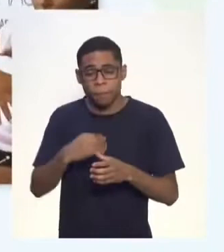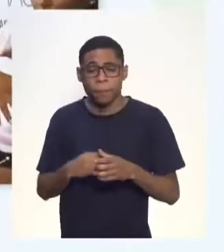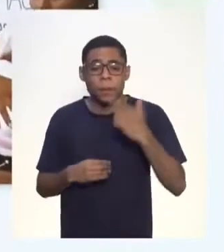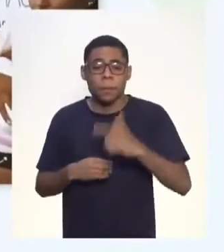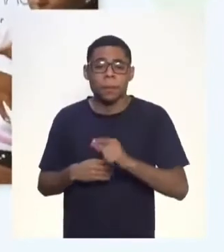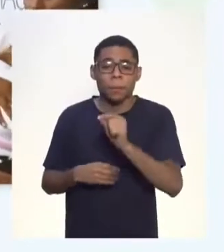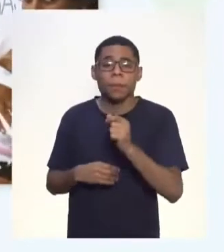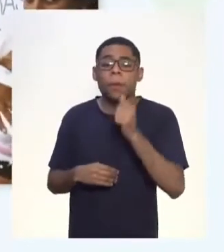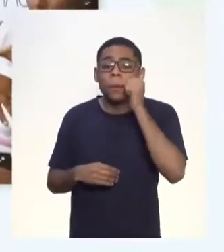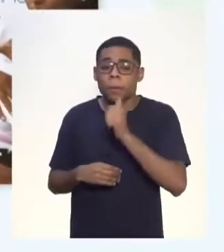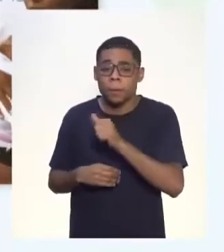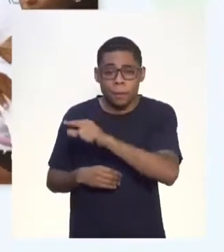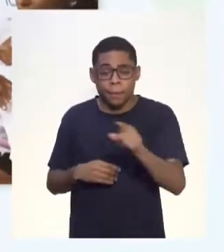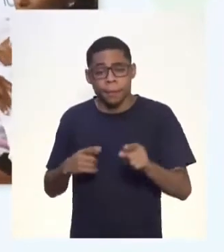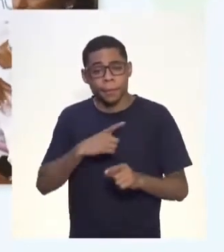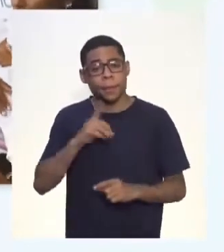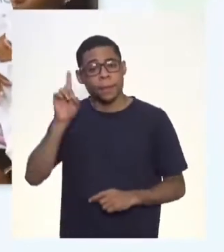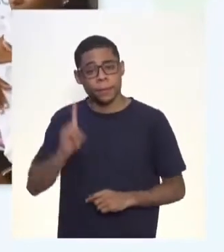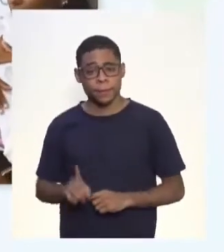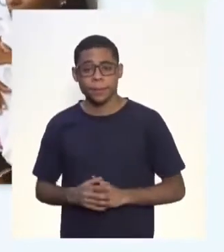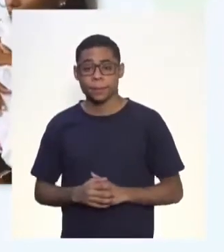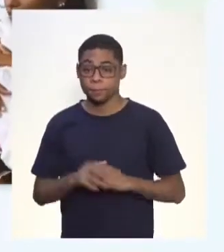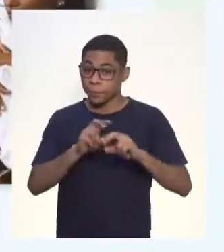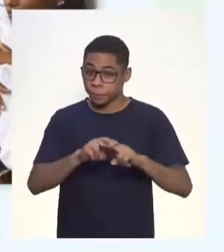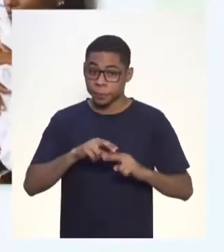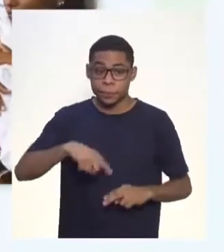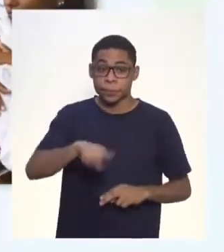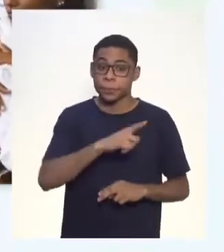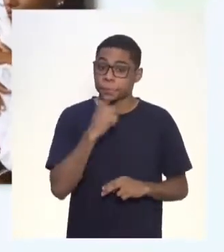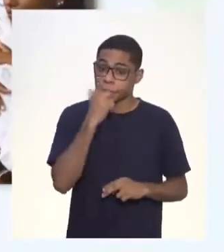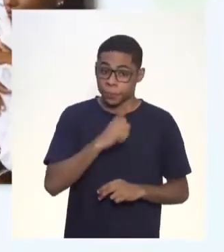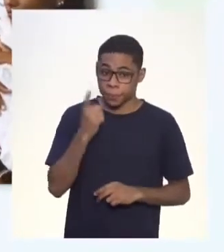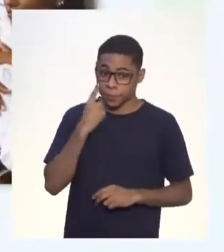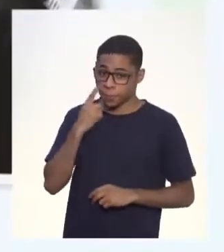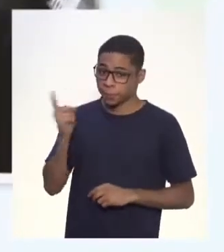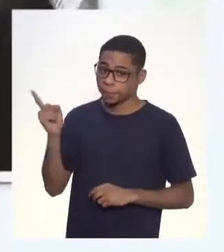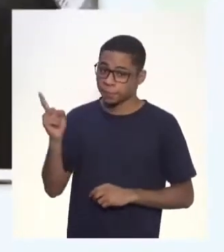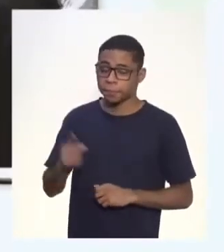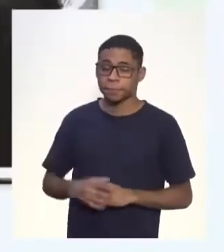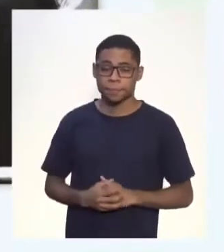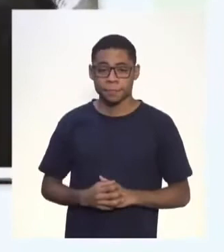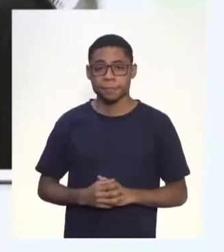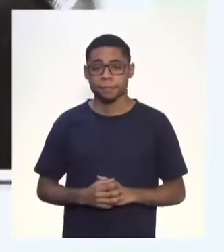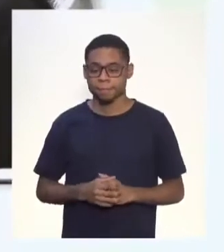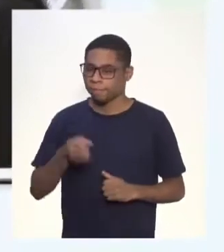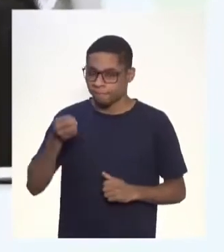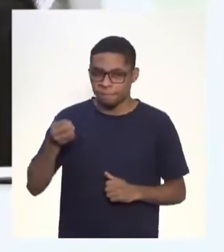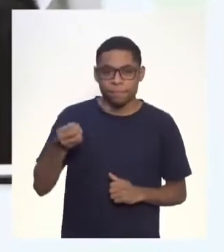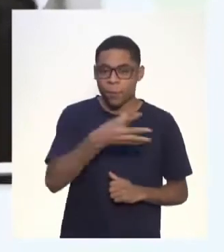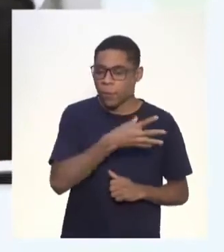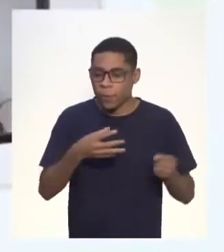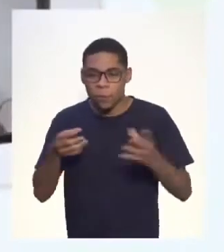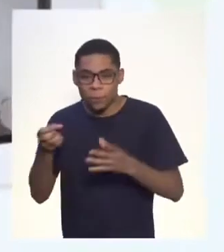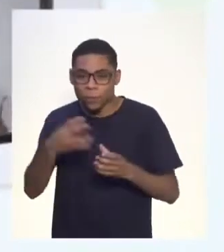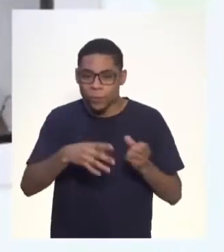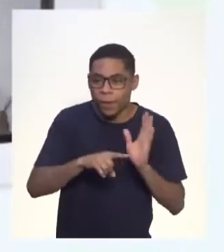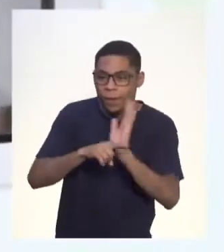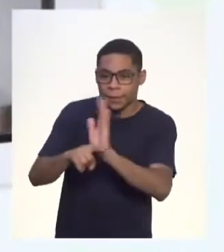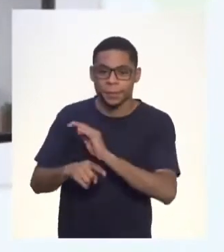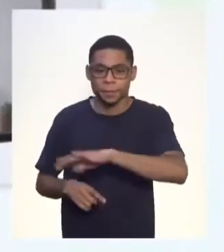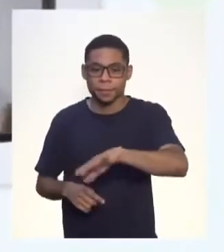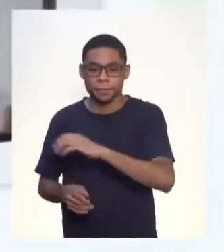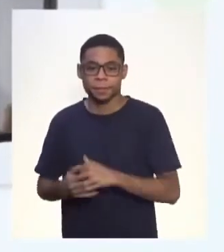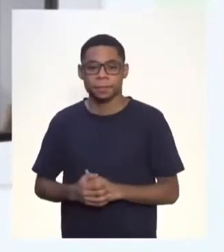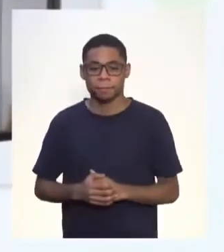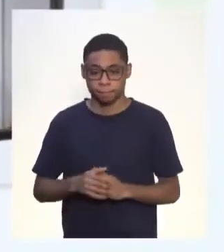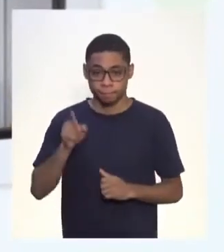com deficiência. Então foi por isso que esse ano a gente conseguiu trazer esse recorte inovador do projeto. Independientemente